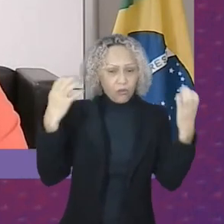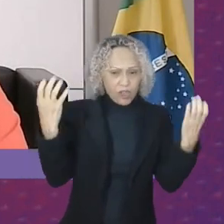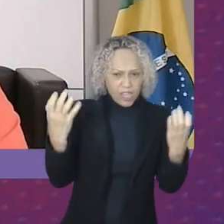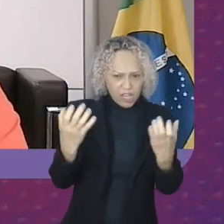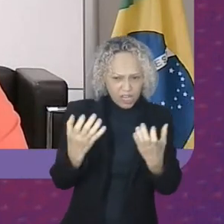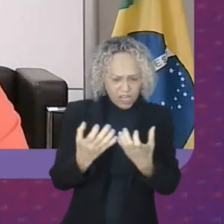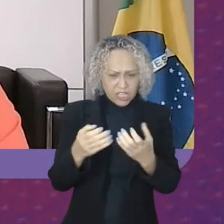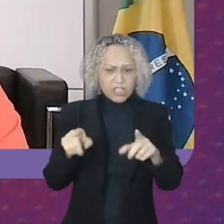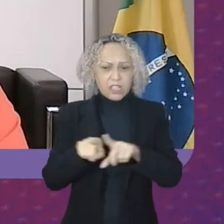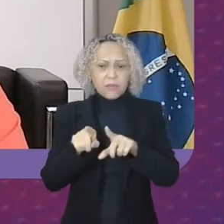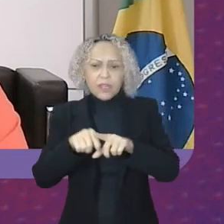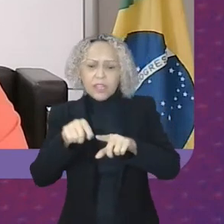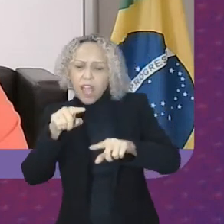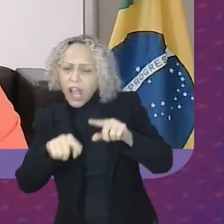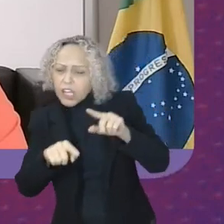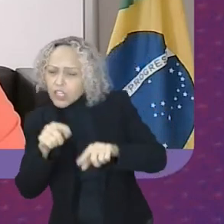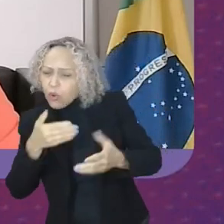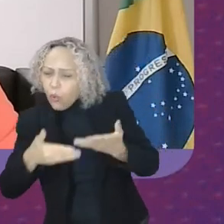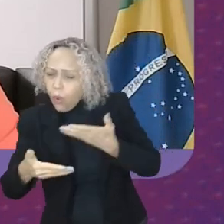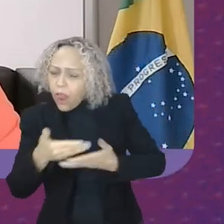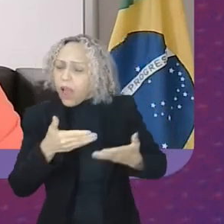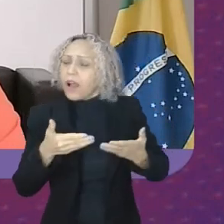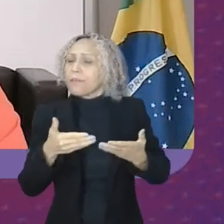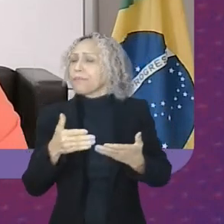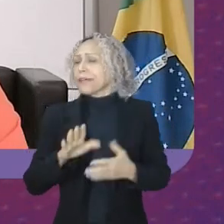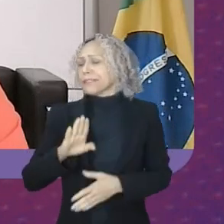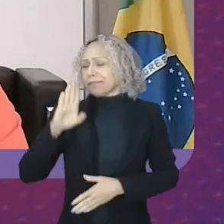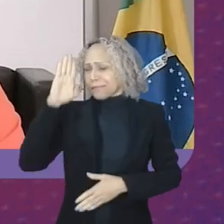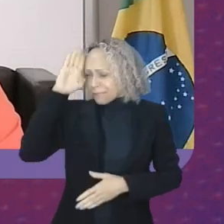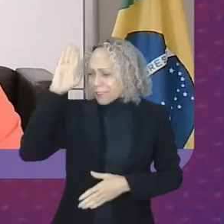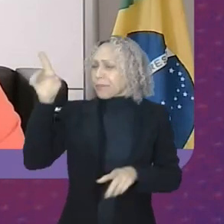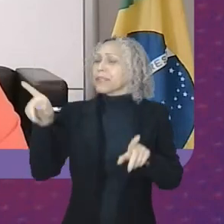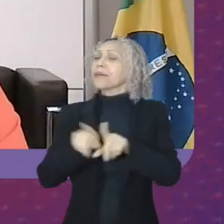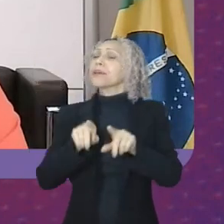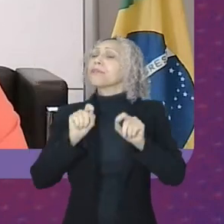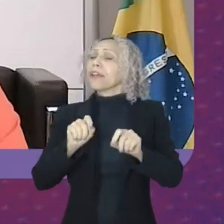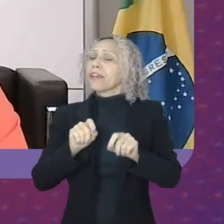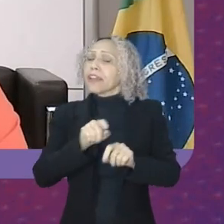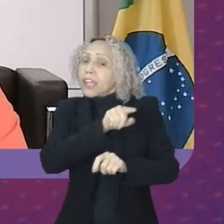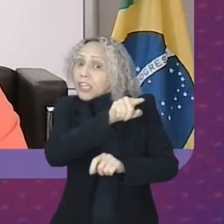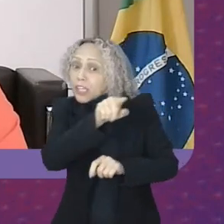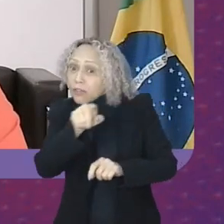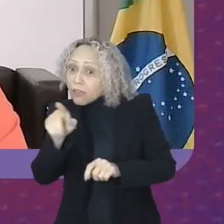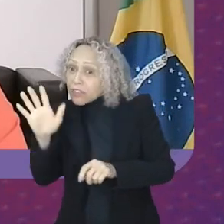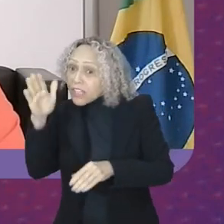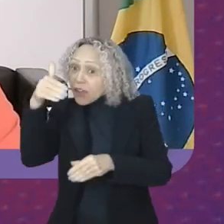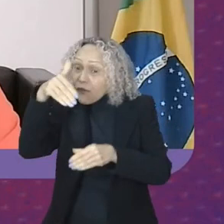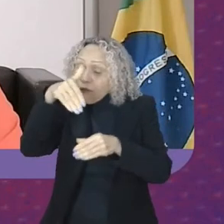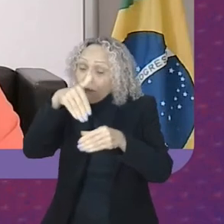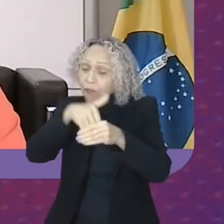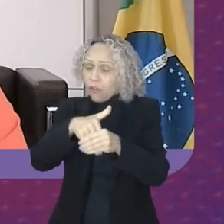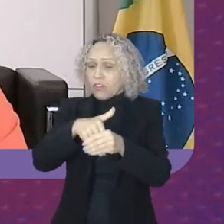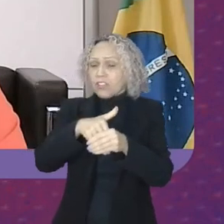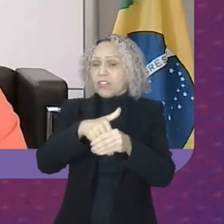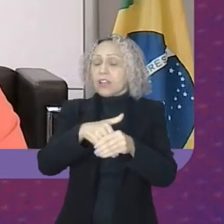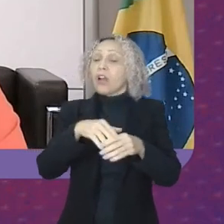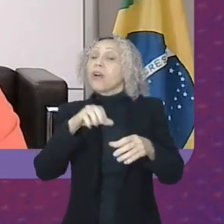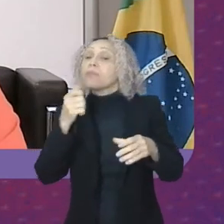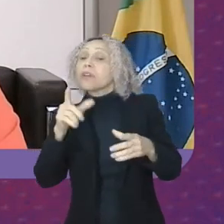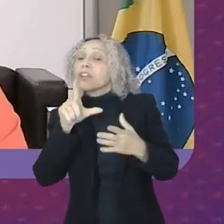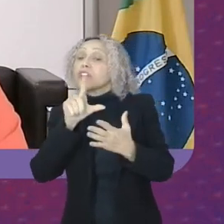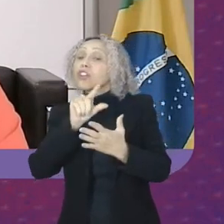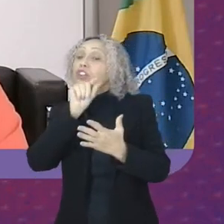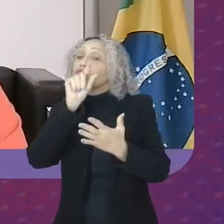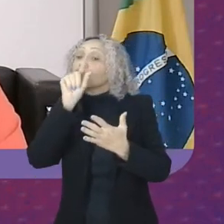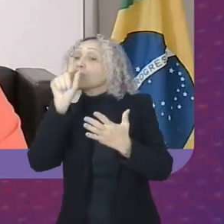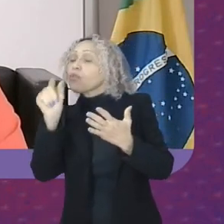vocês votem. Chamem outras pessoas para votarem. Até segunda-feira havia um universo